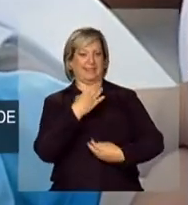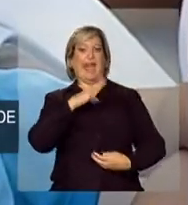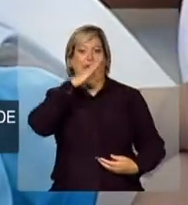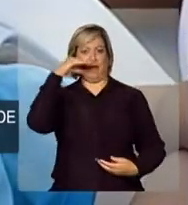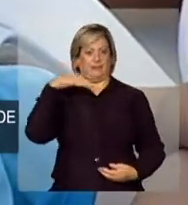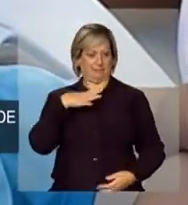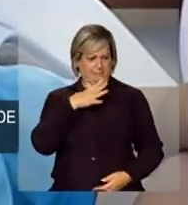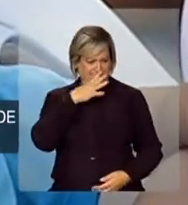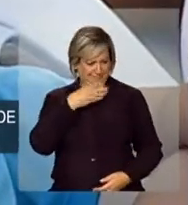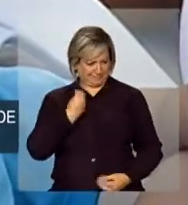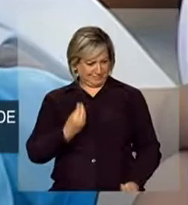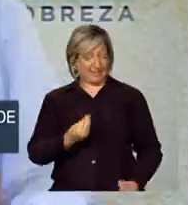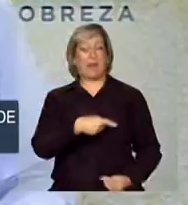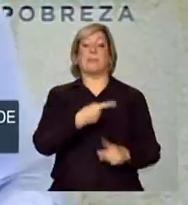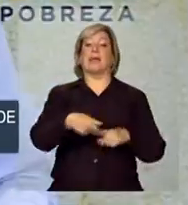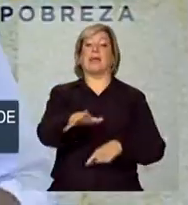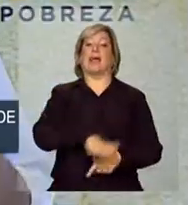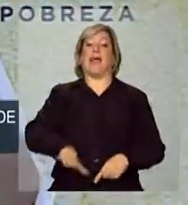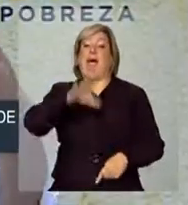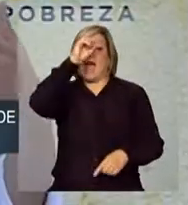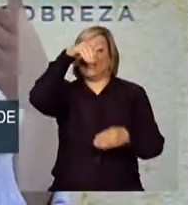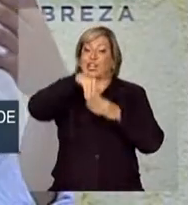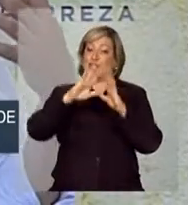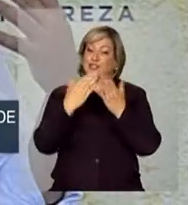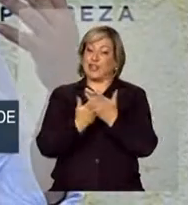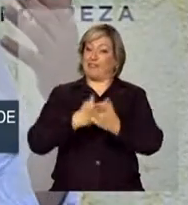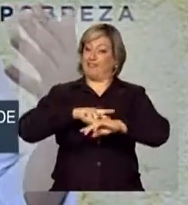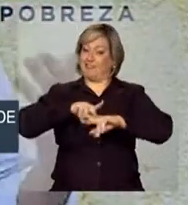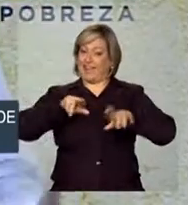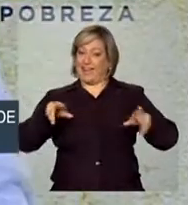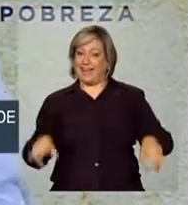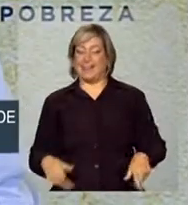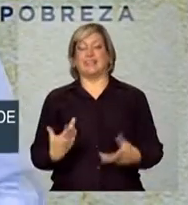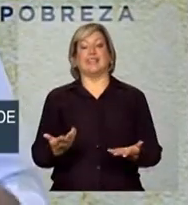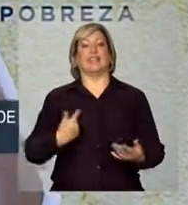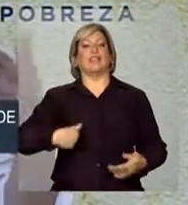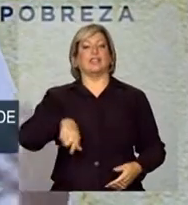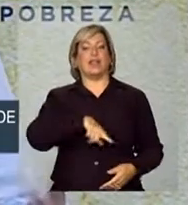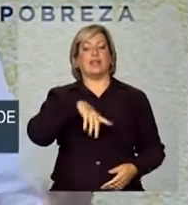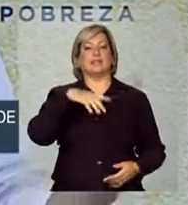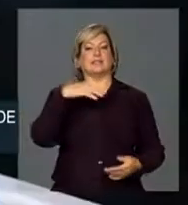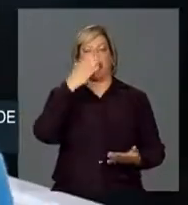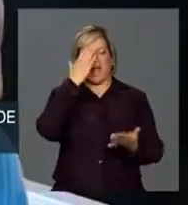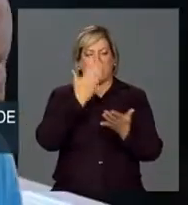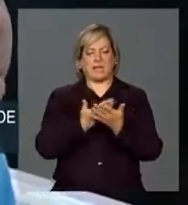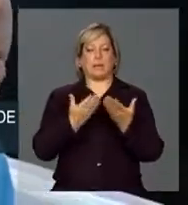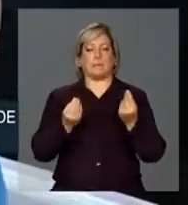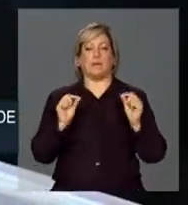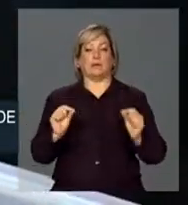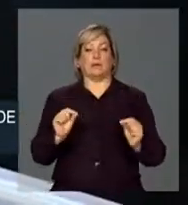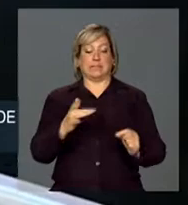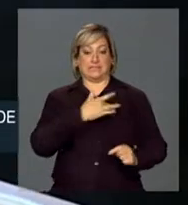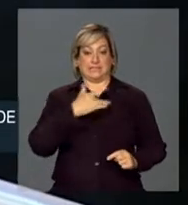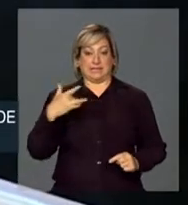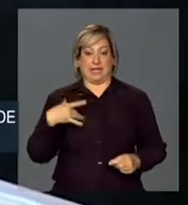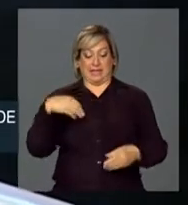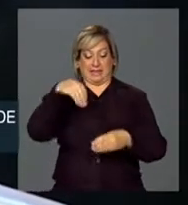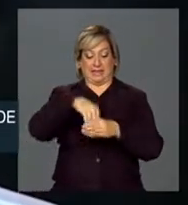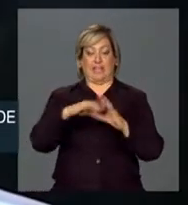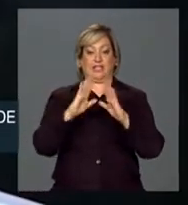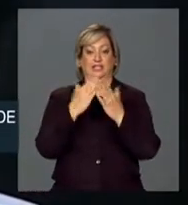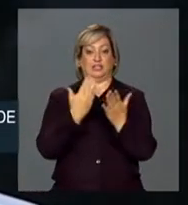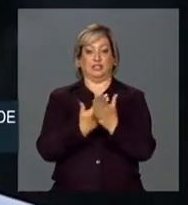atividade física falar isso para mãe então nós estamos acreditando muito se a saúde chega perto da escola